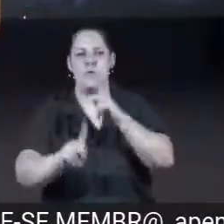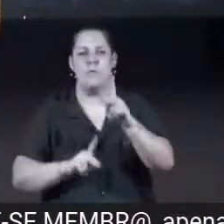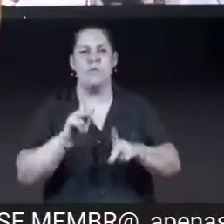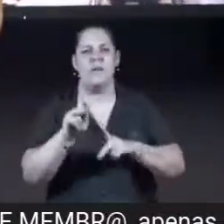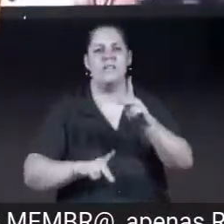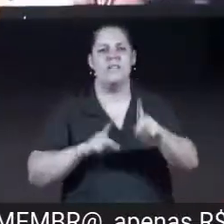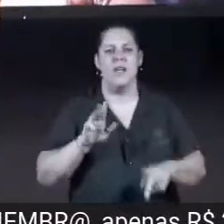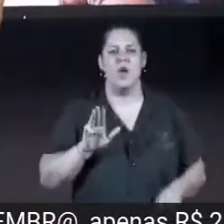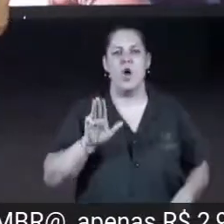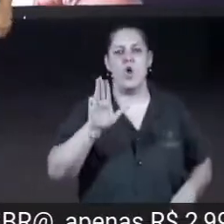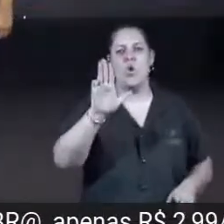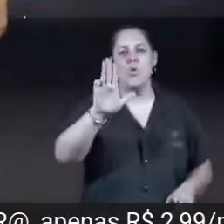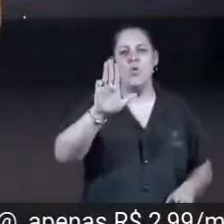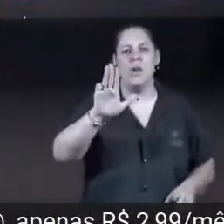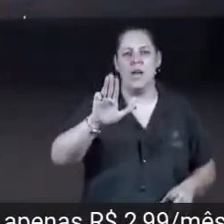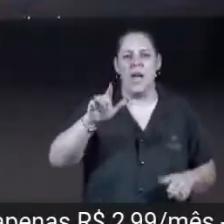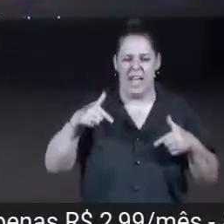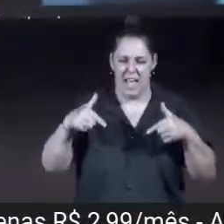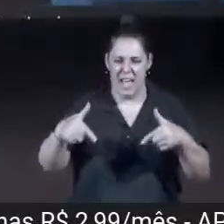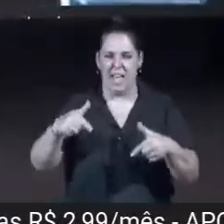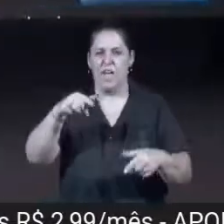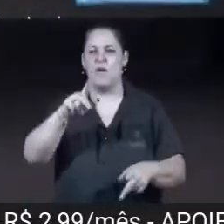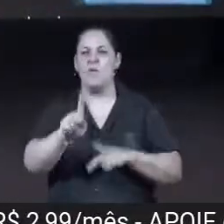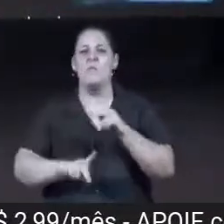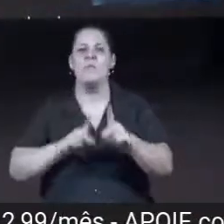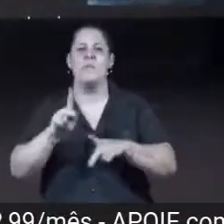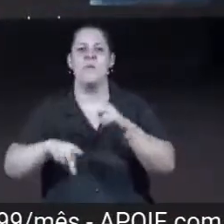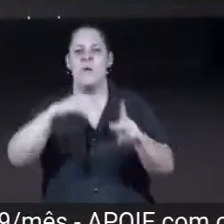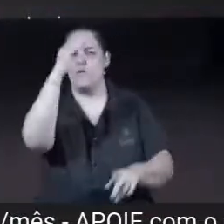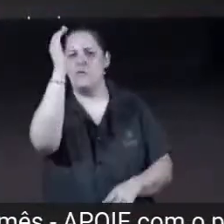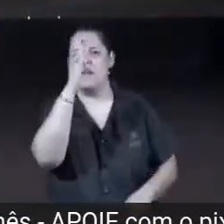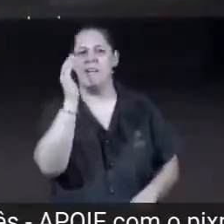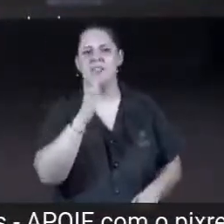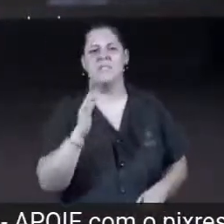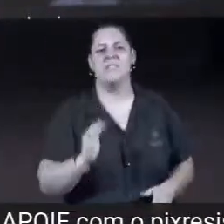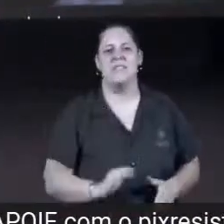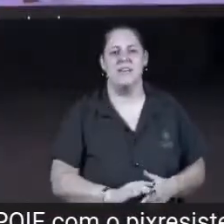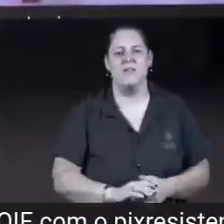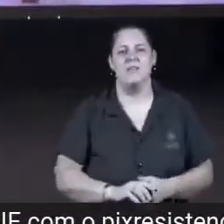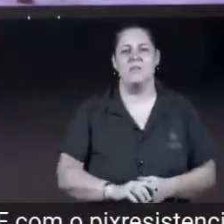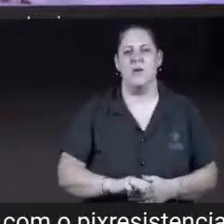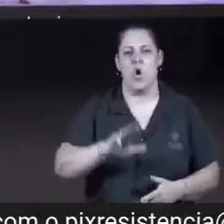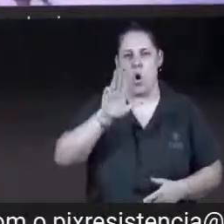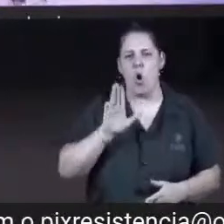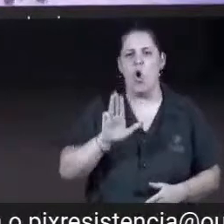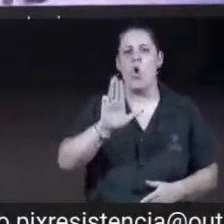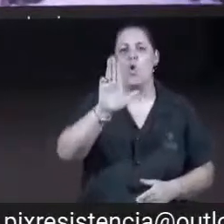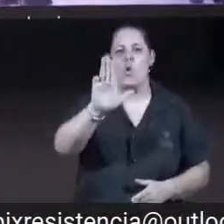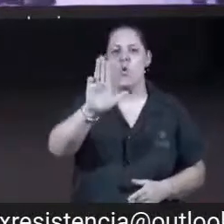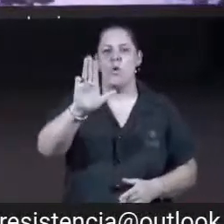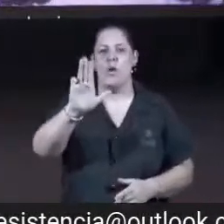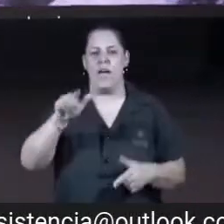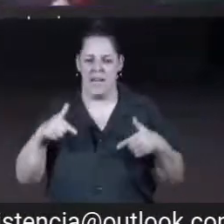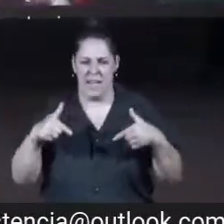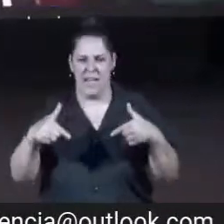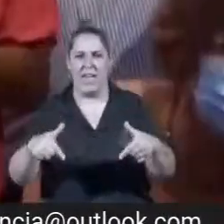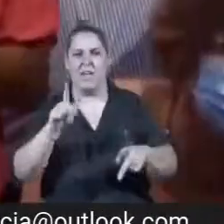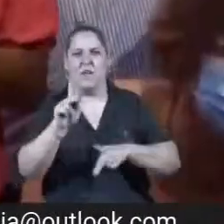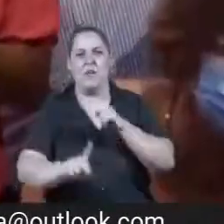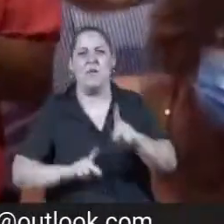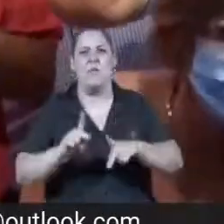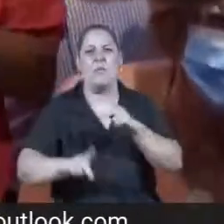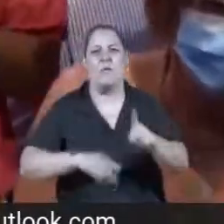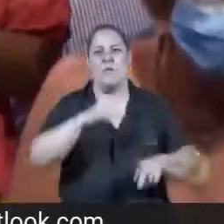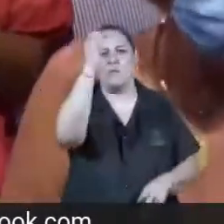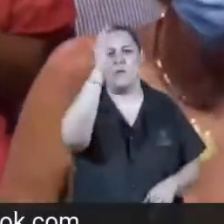brasileiro. Lula, guerreiro do povo brasileiro. Lula, guerreiro do povo